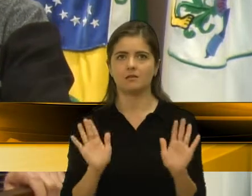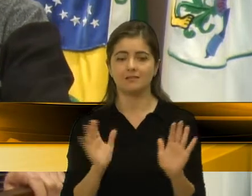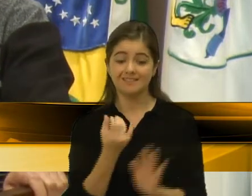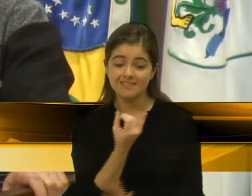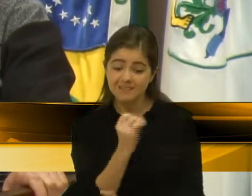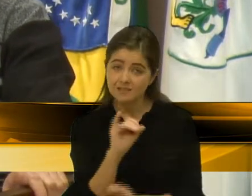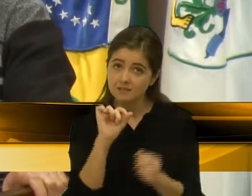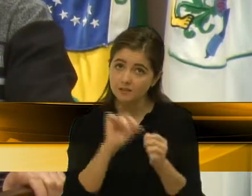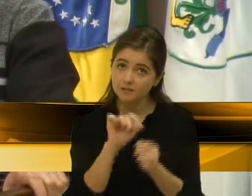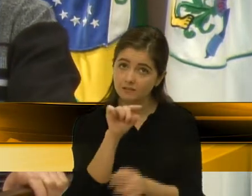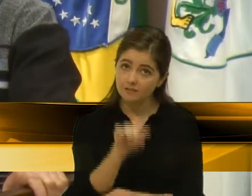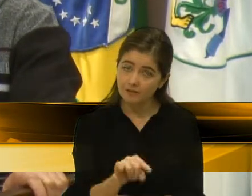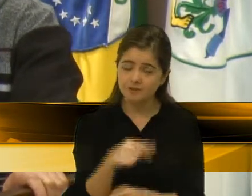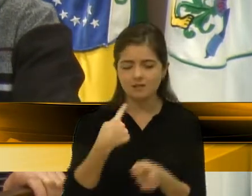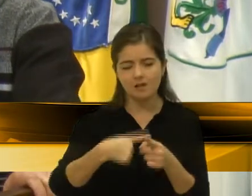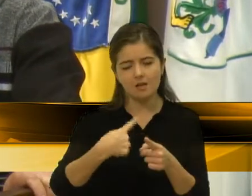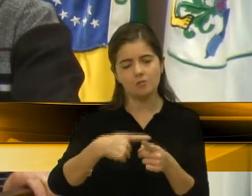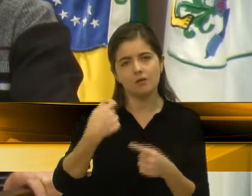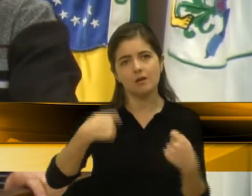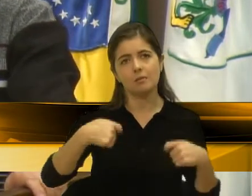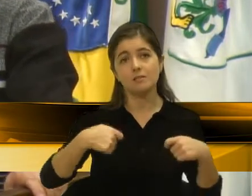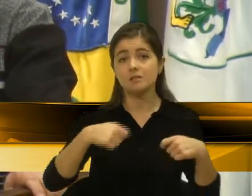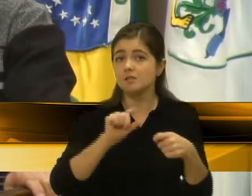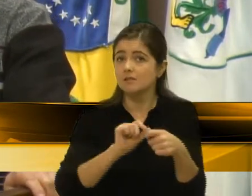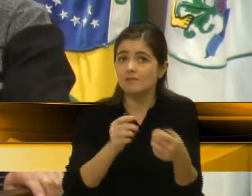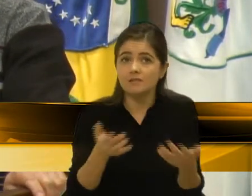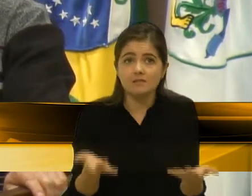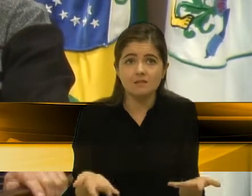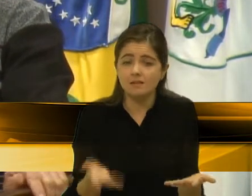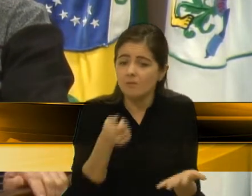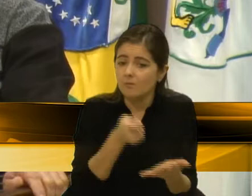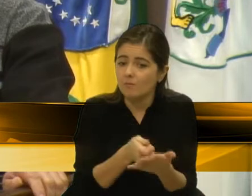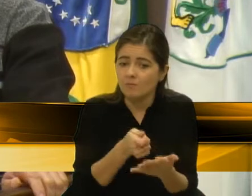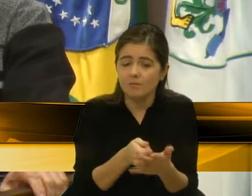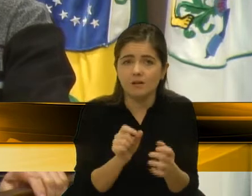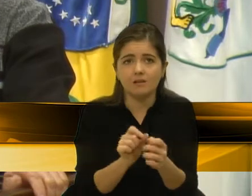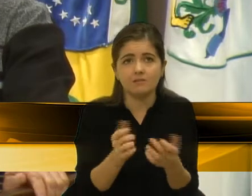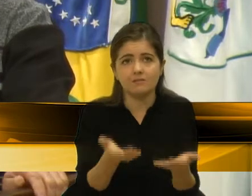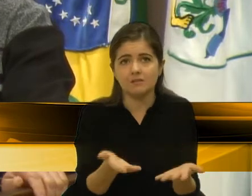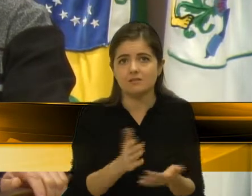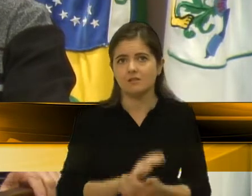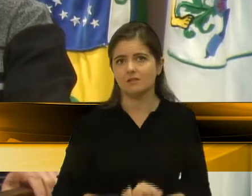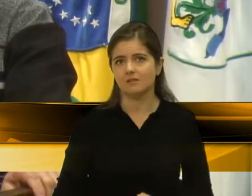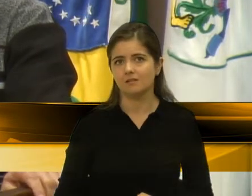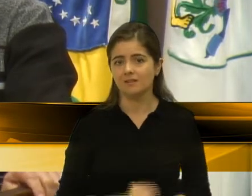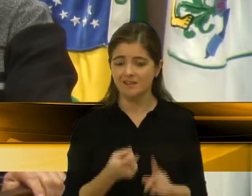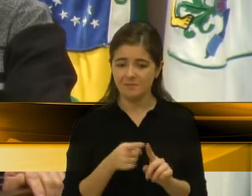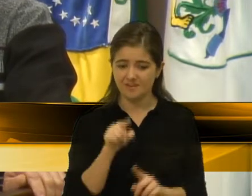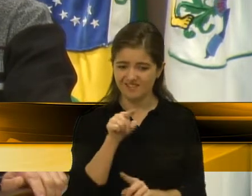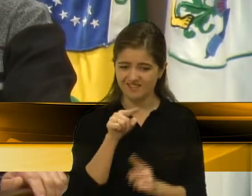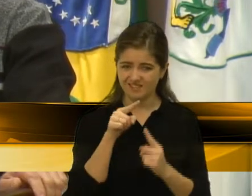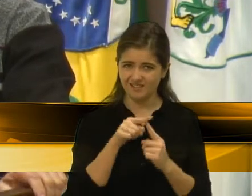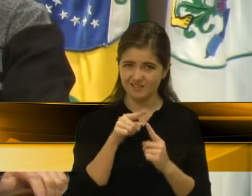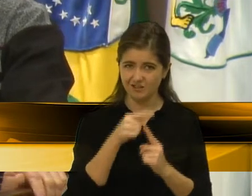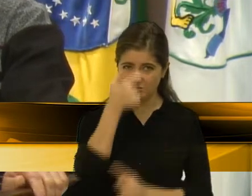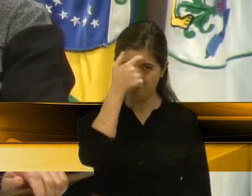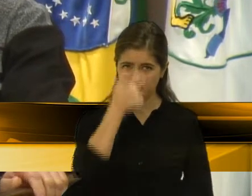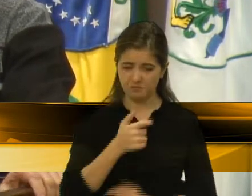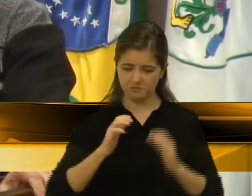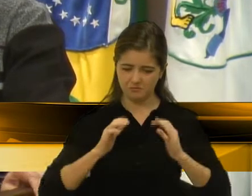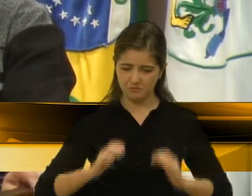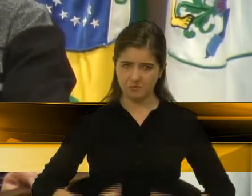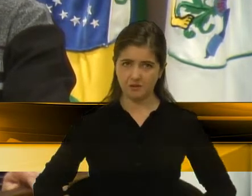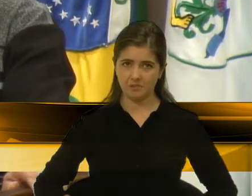feita alguma coisa lá, é porque tem que fazer, é obrigado a fazer. Agora, esse tipo de postura, esse tipo de palavra, não